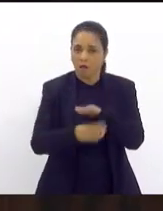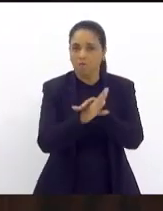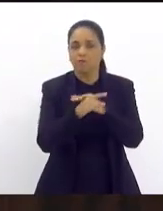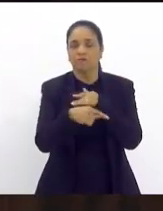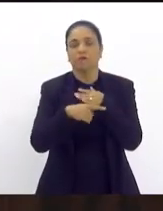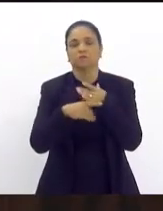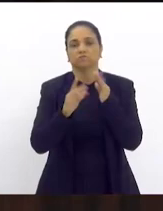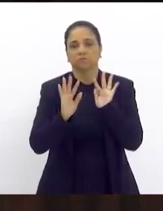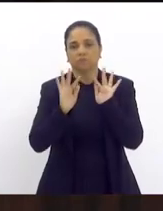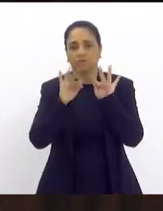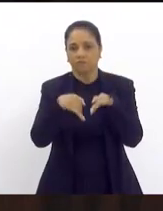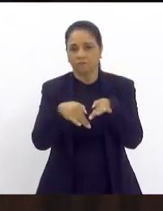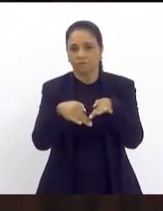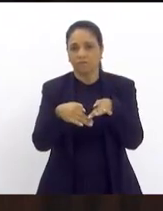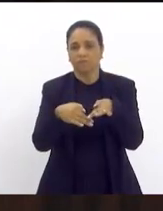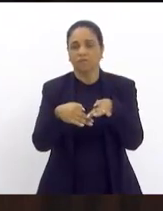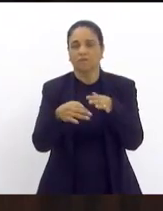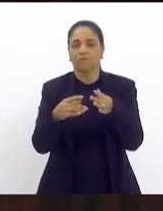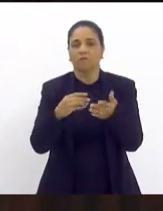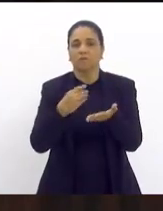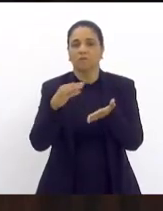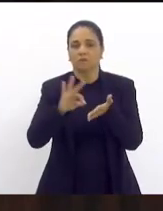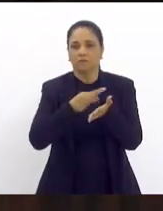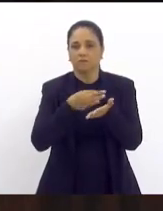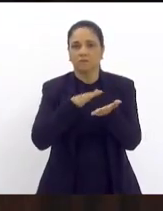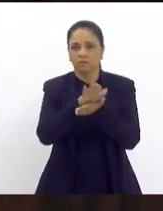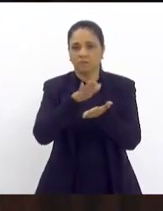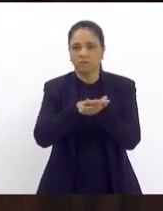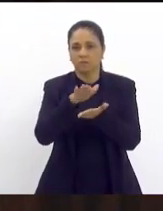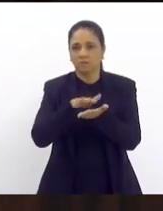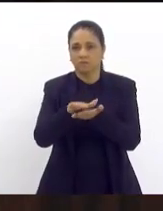aprovado vai a publicação